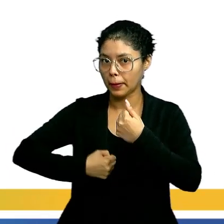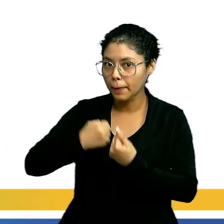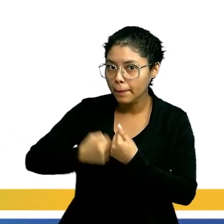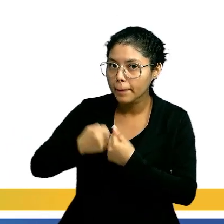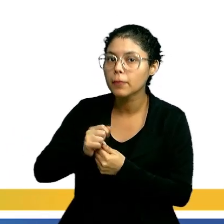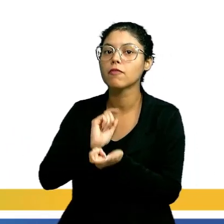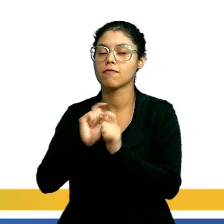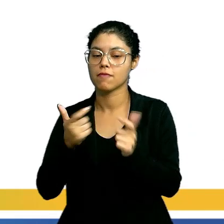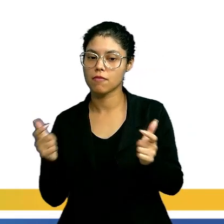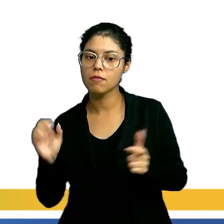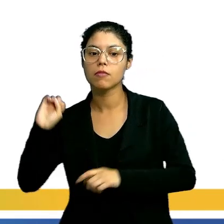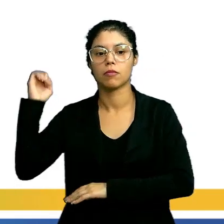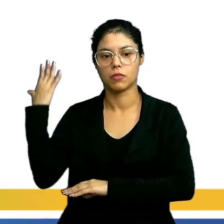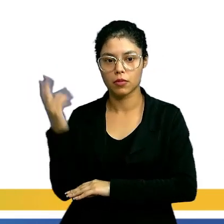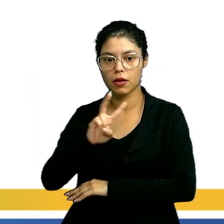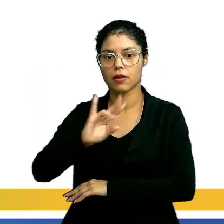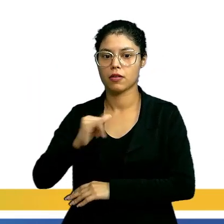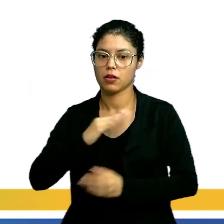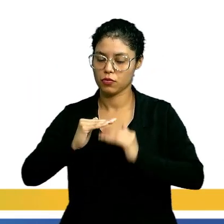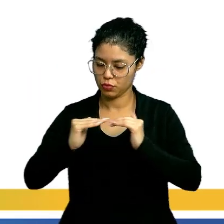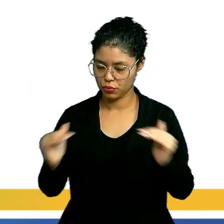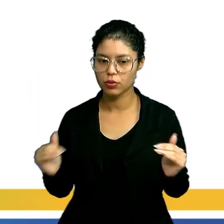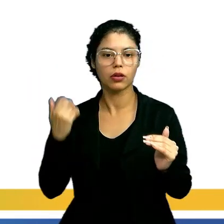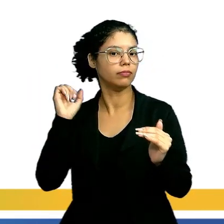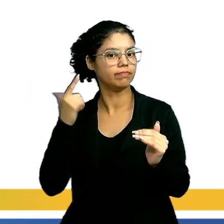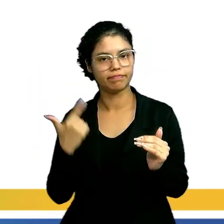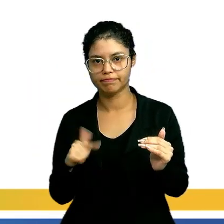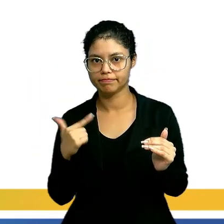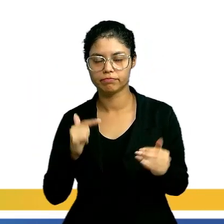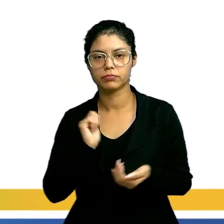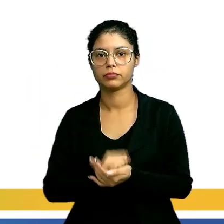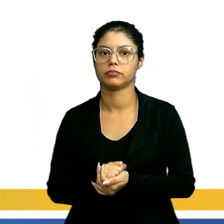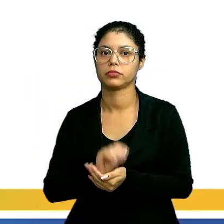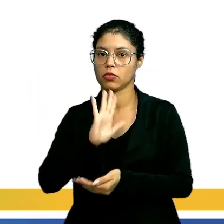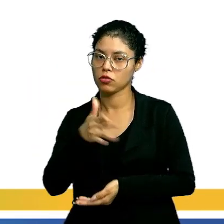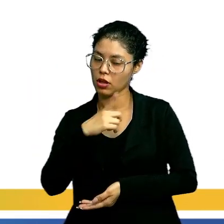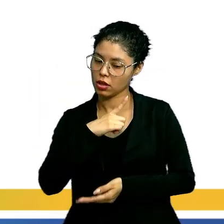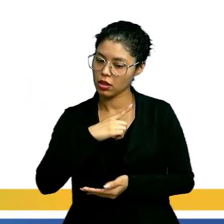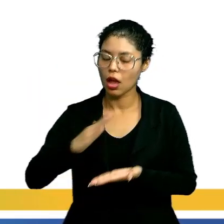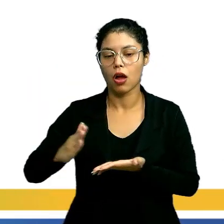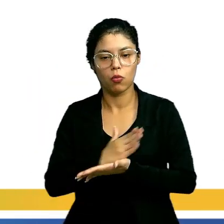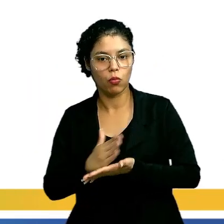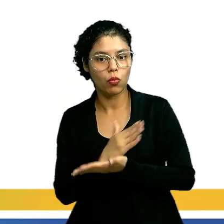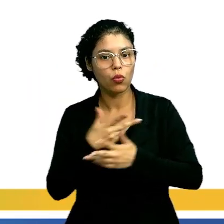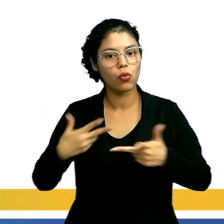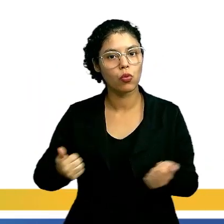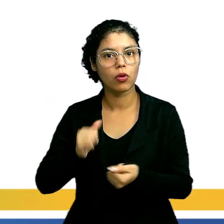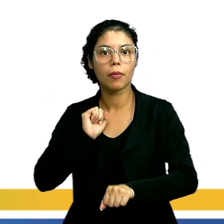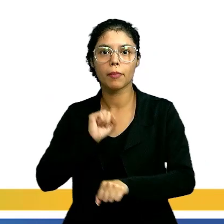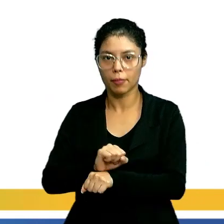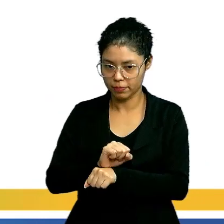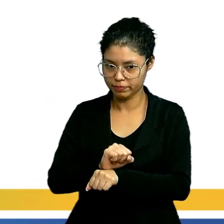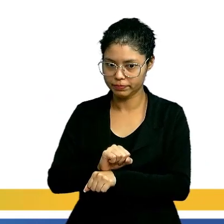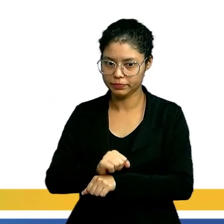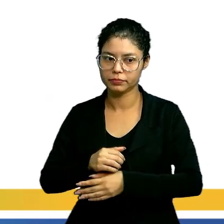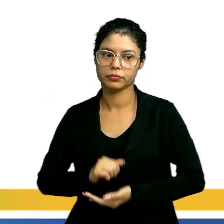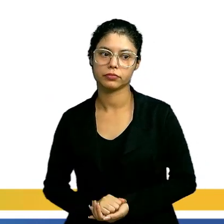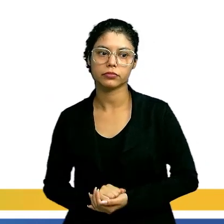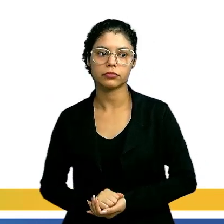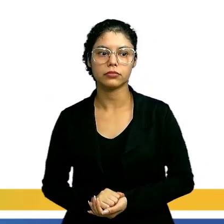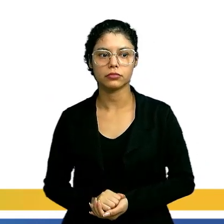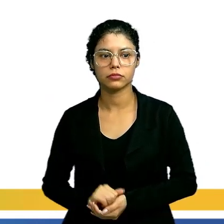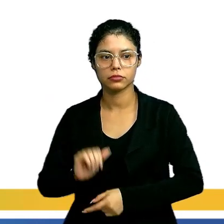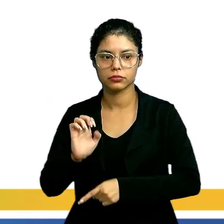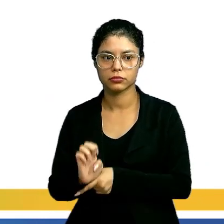estático vai ocorrer, nesse caso o derrapamento não vai acontecer, já que ele está sendo um atrito onde algo está estático, ou seja, está parado.